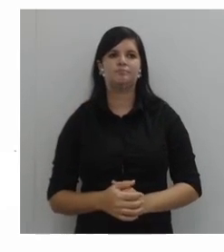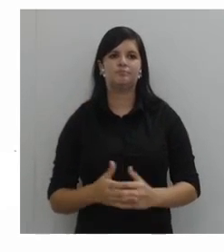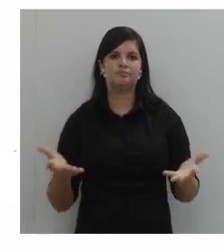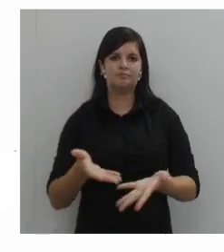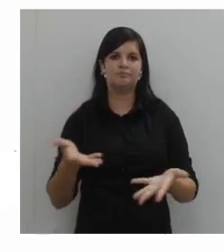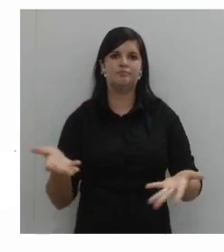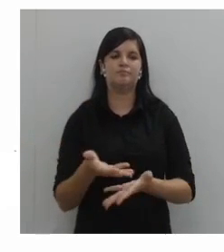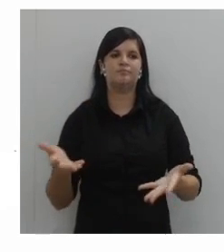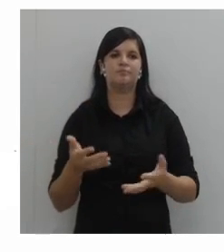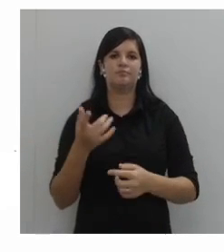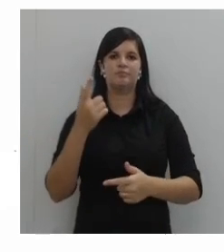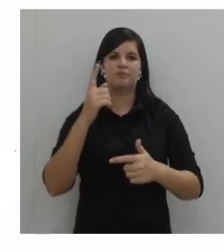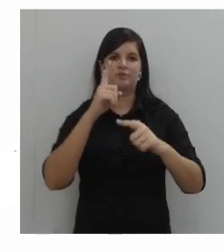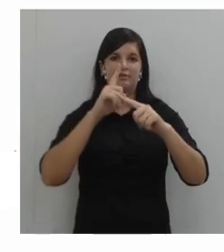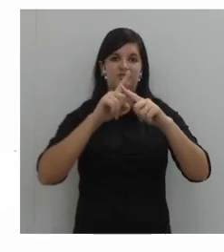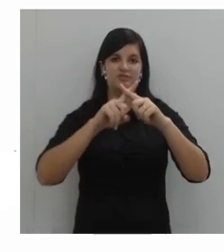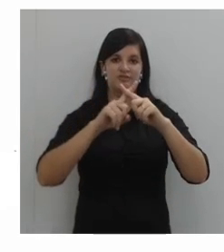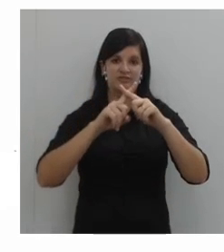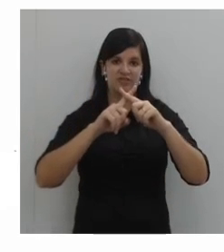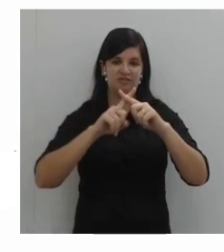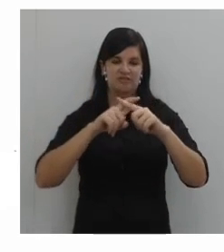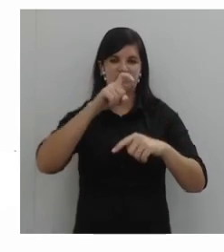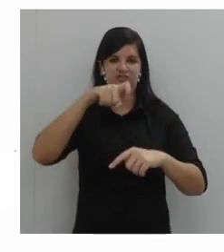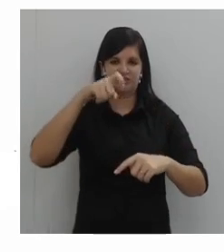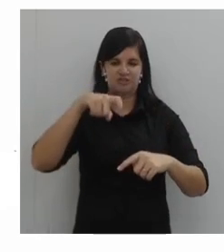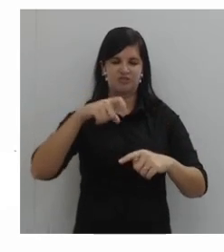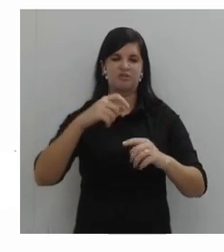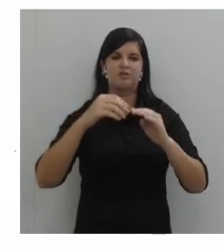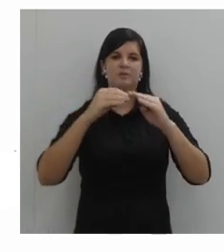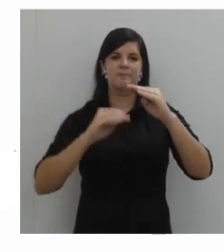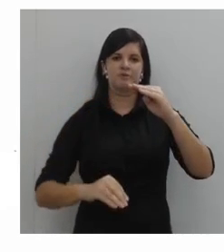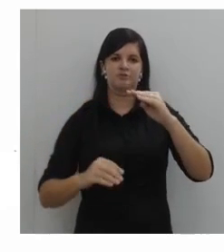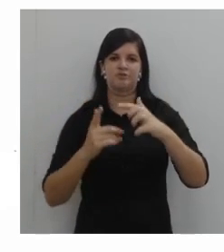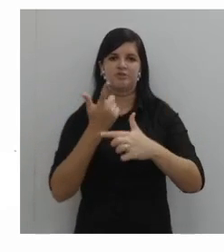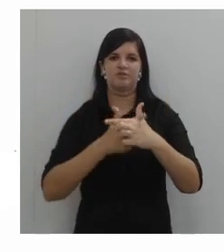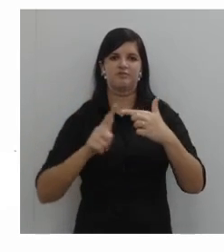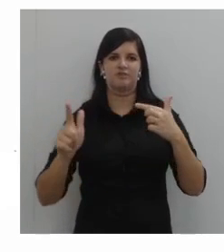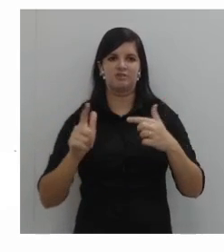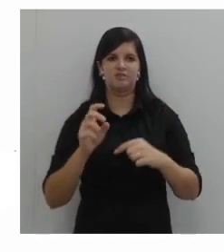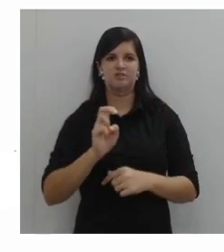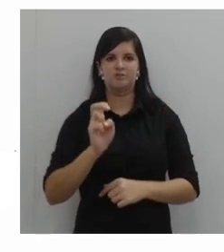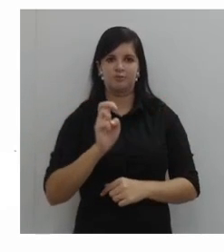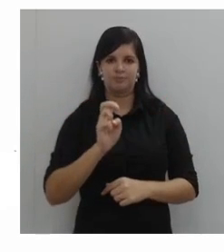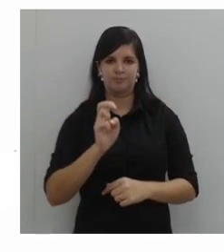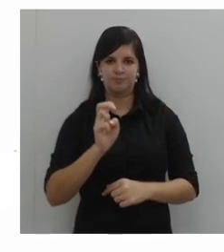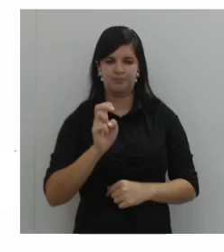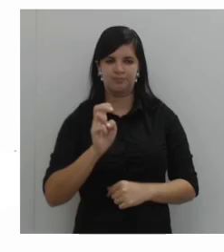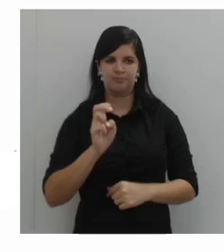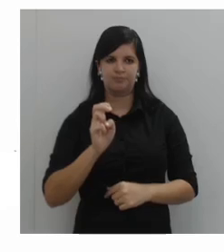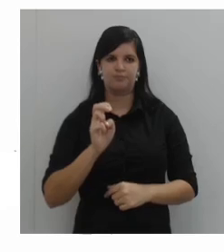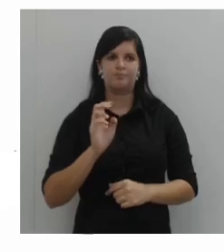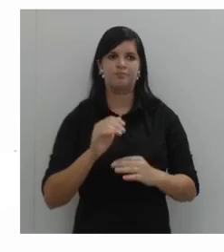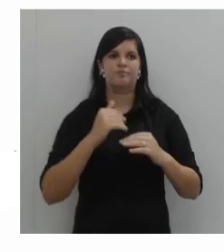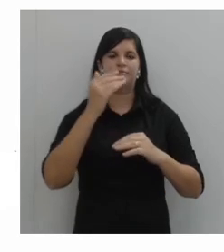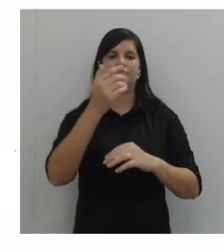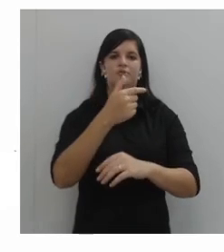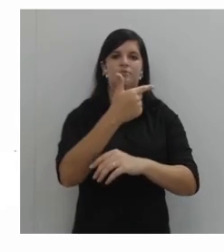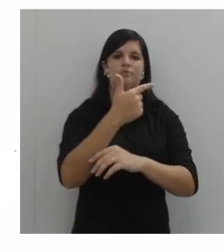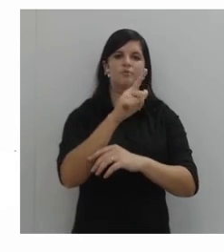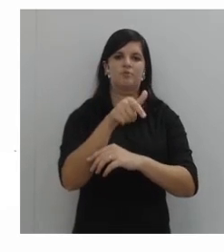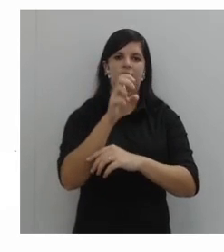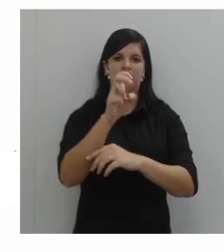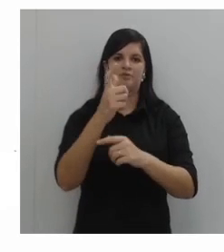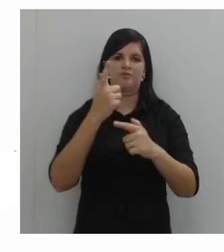agora. Quem multiplica o x vai ficar embaixo dividindo. E nesse caso é o 5. E 2,5